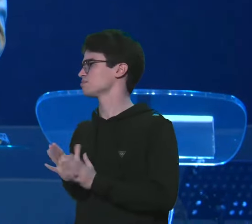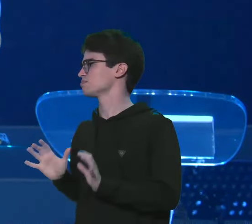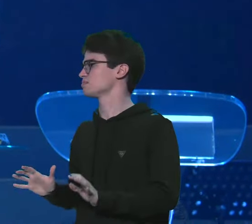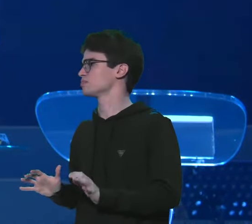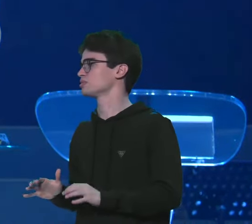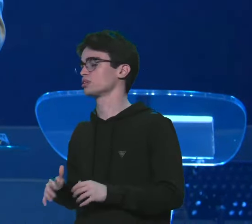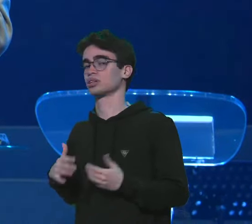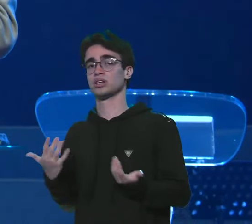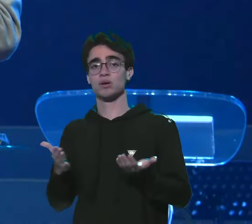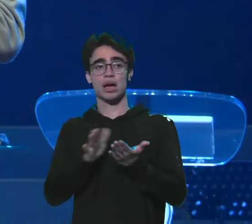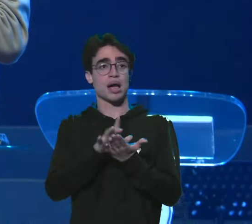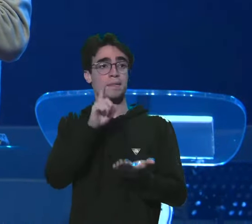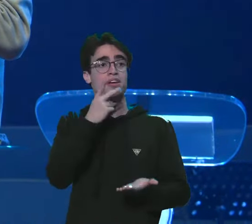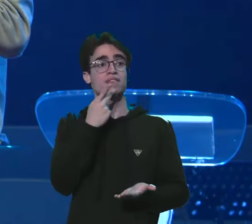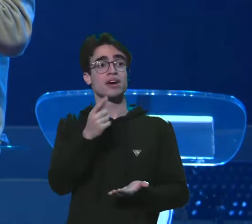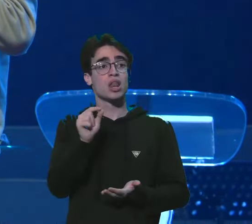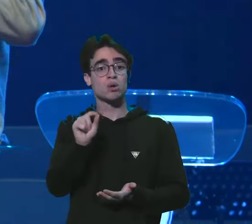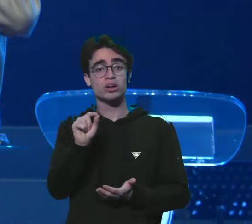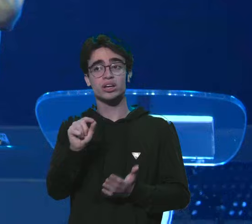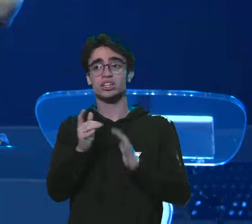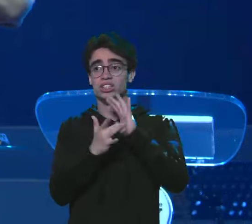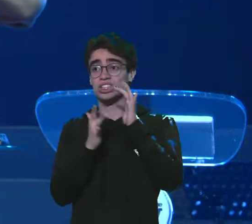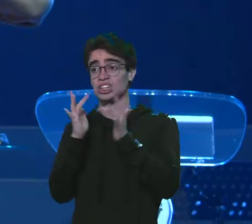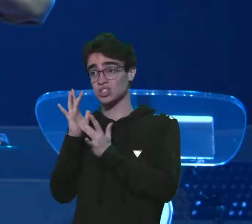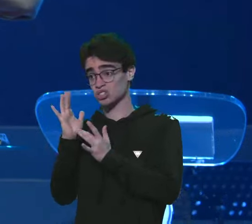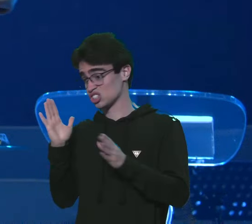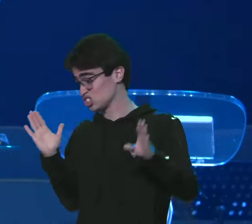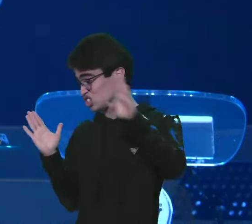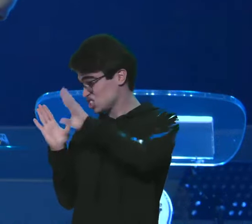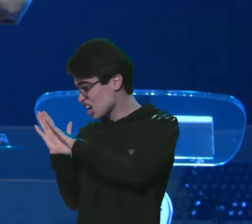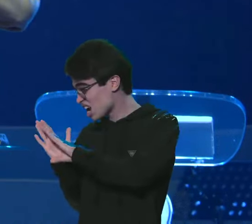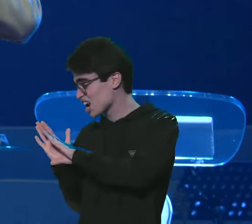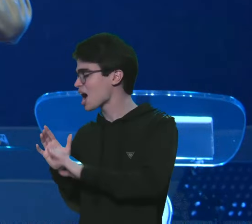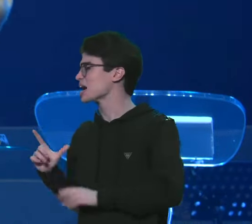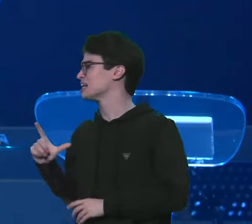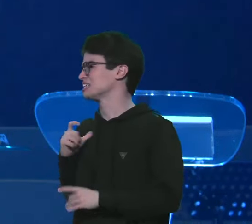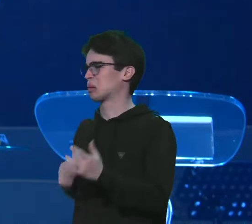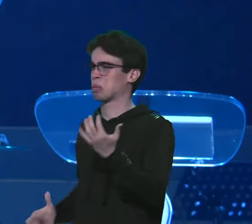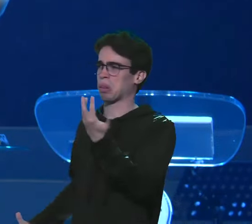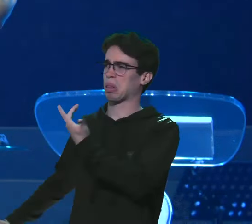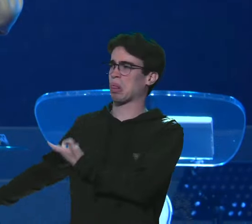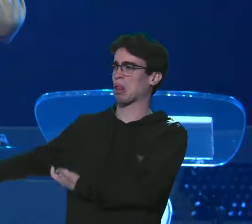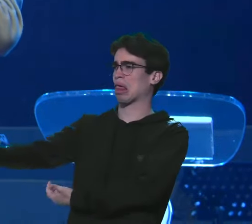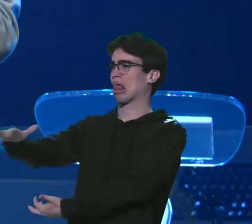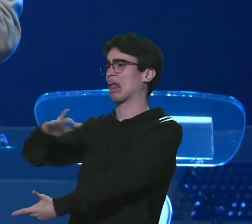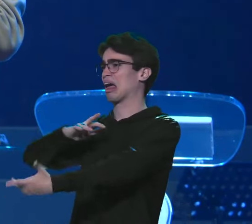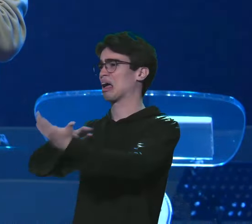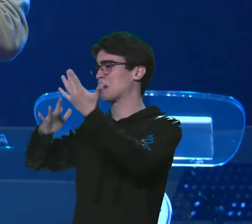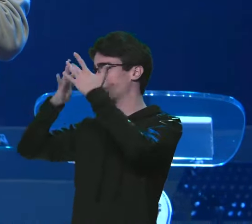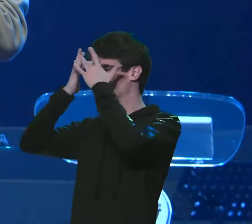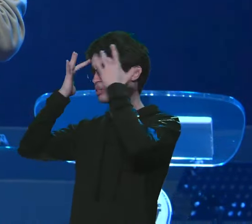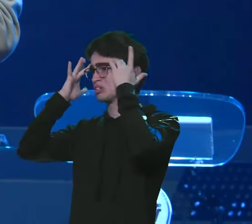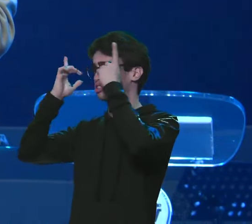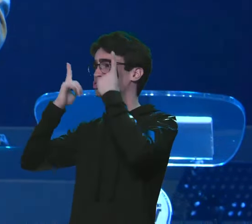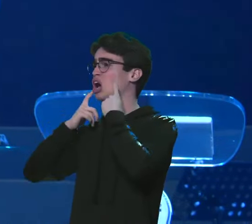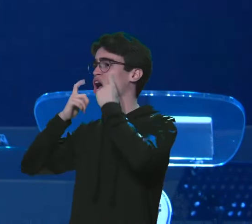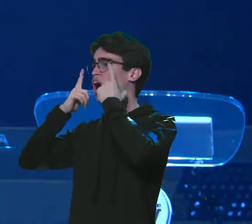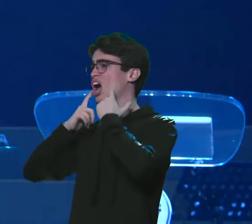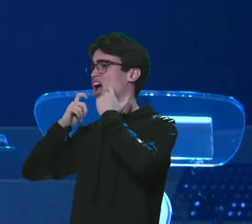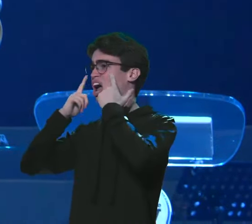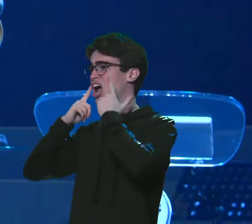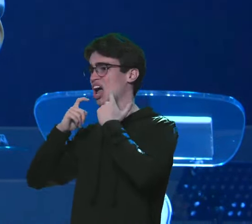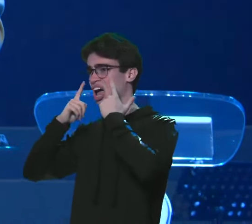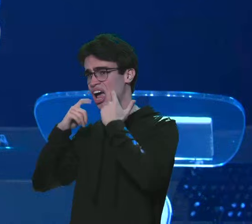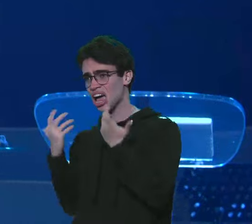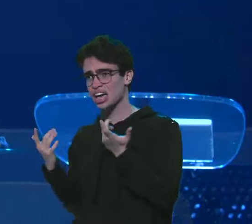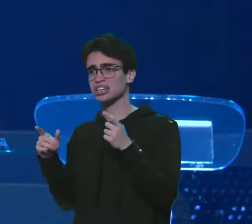Bíblia diz que Jesus chega, está um alvoroço, está um tumulto, um monte de gente chorando. A